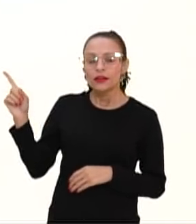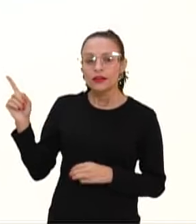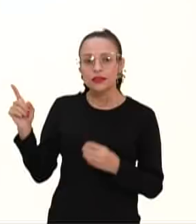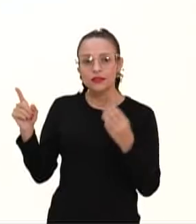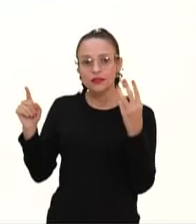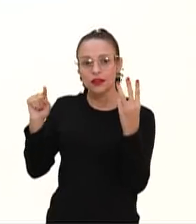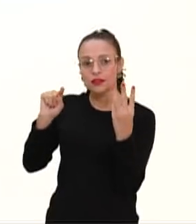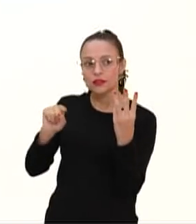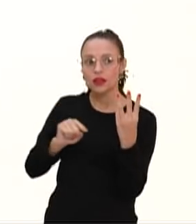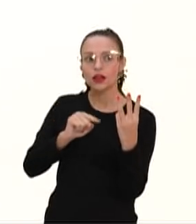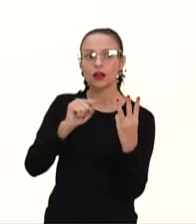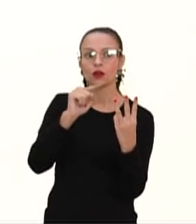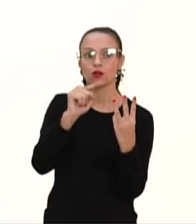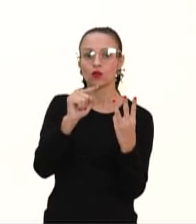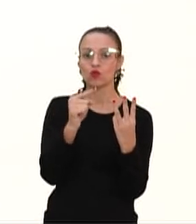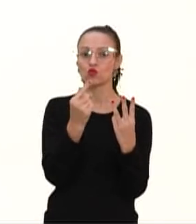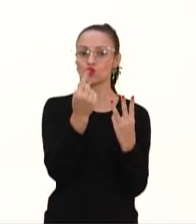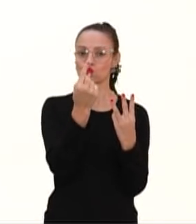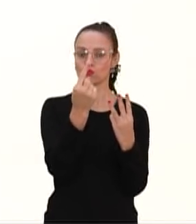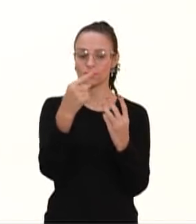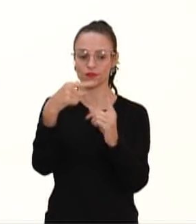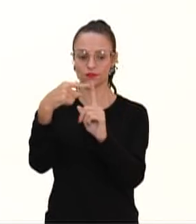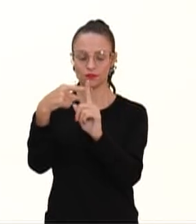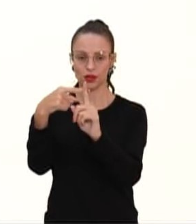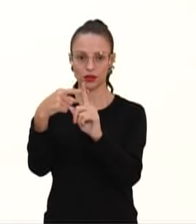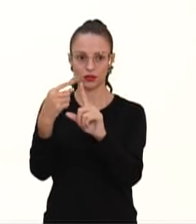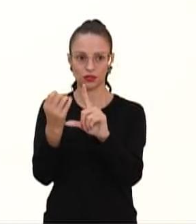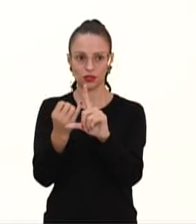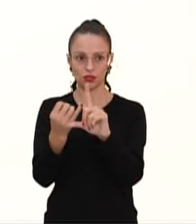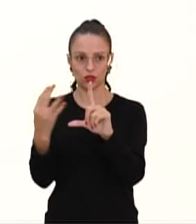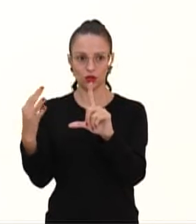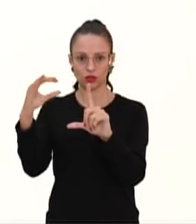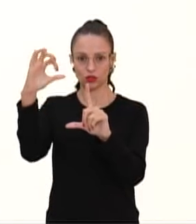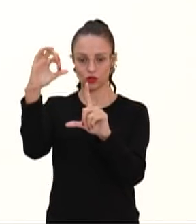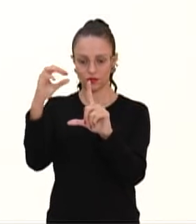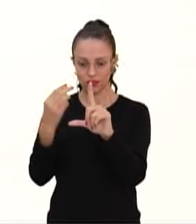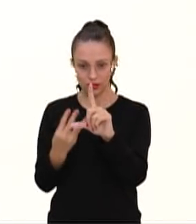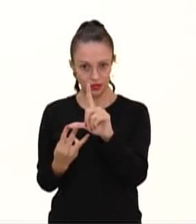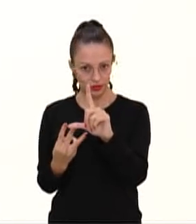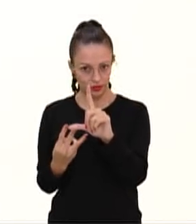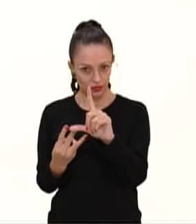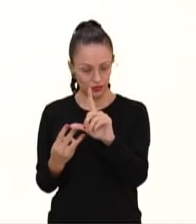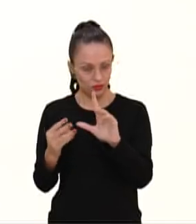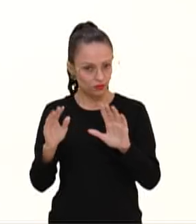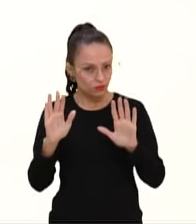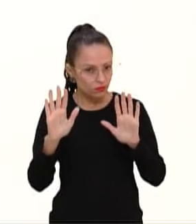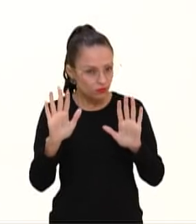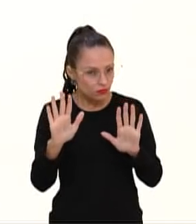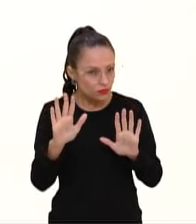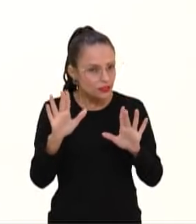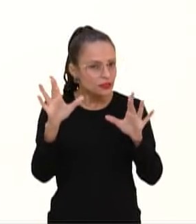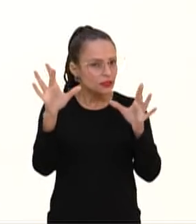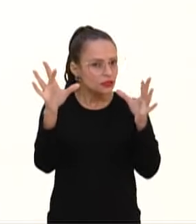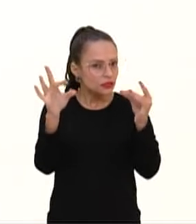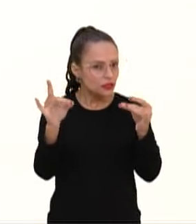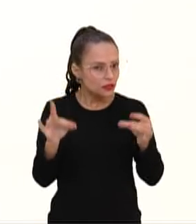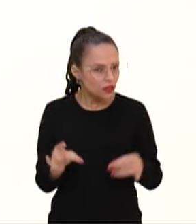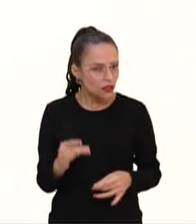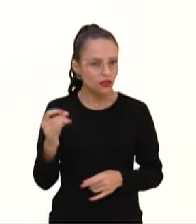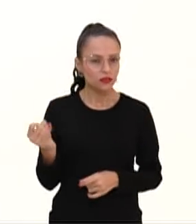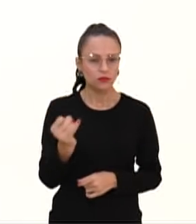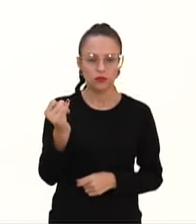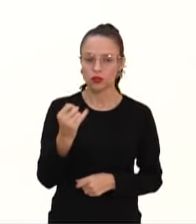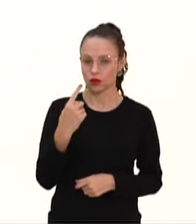a 1 mais log de 9 na base 3. Aqui tem um detalhe, gente, bem